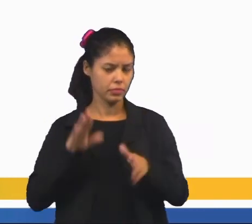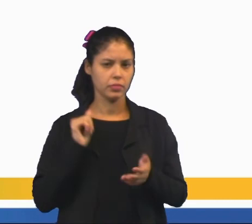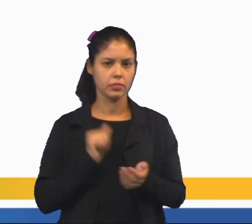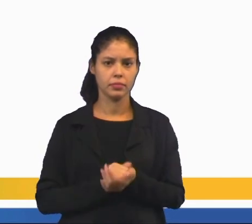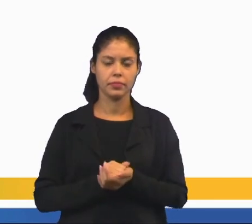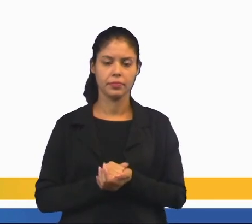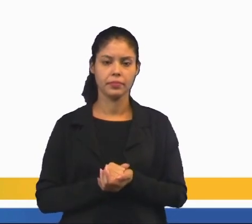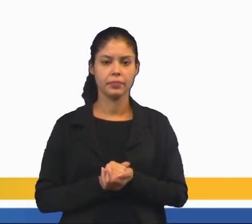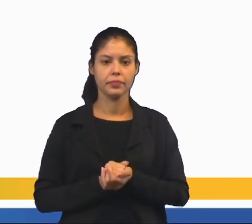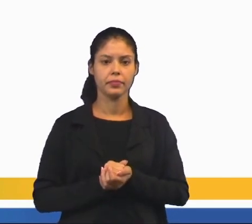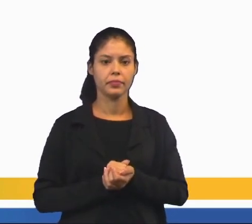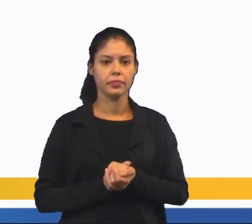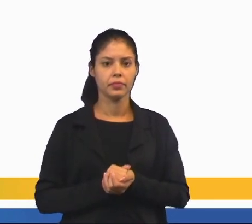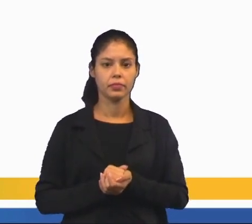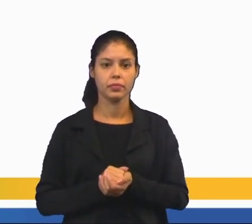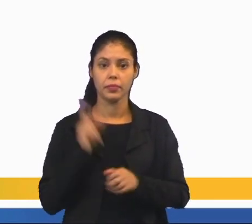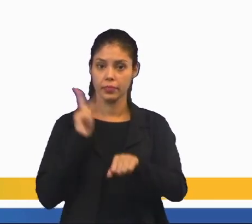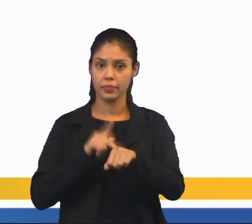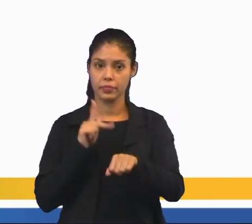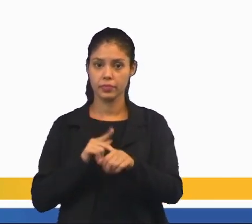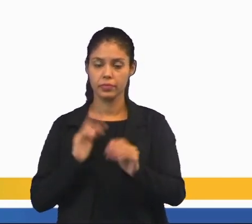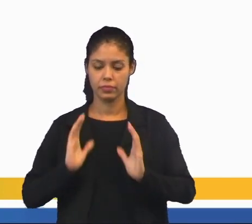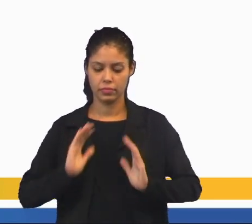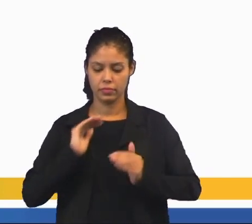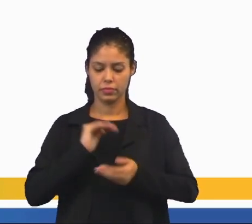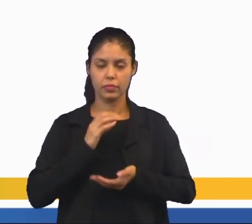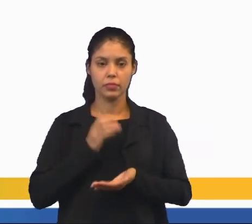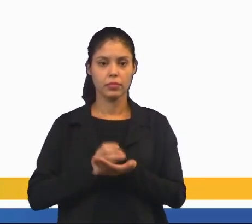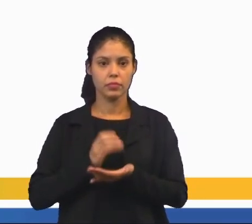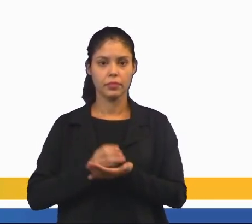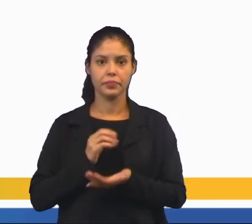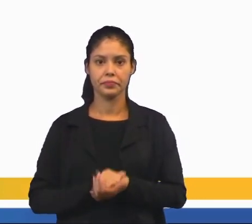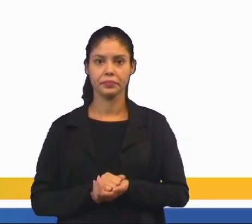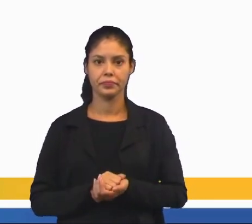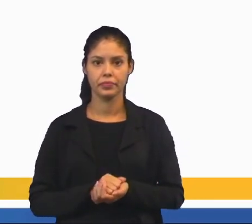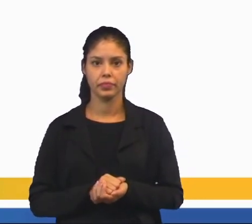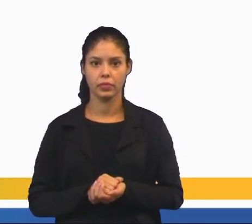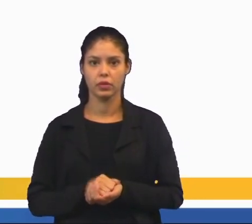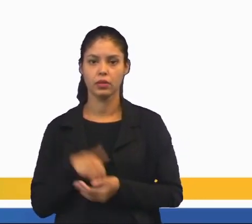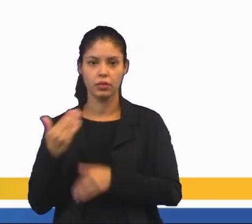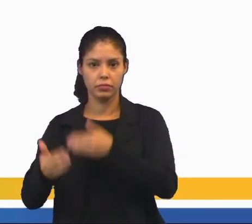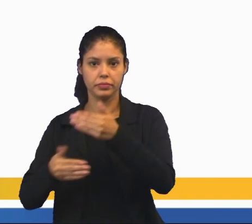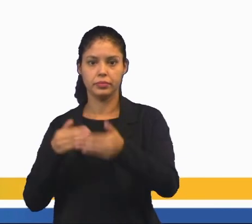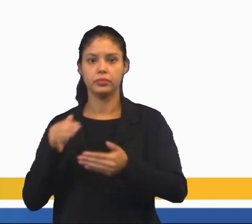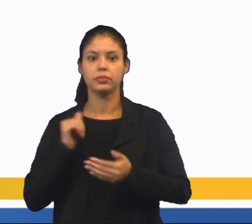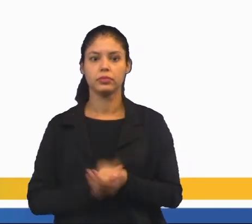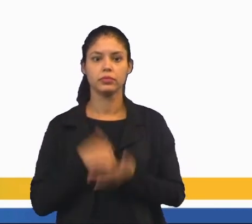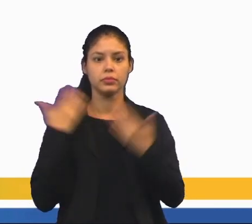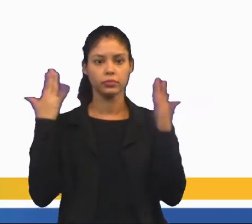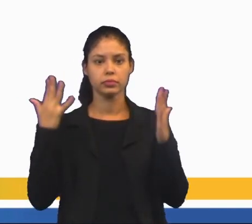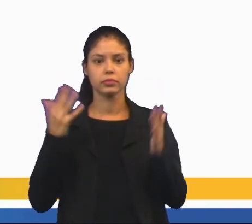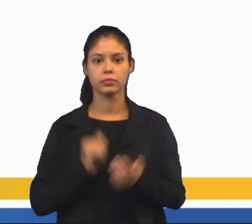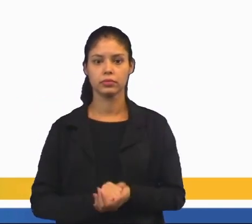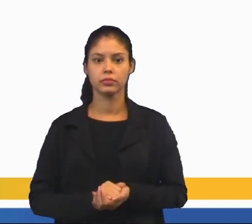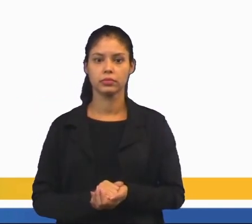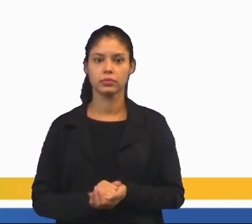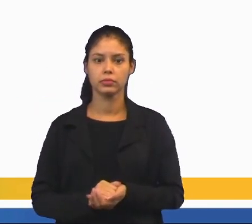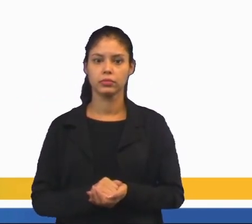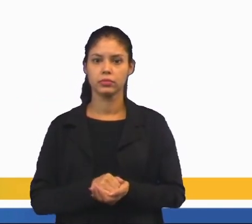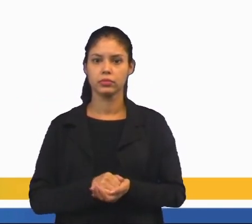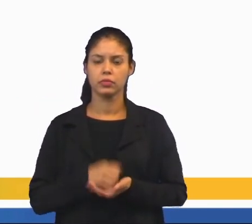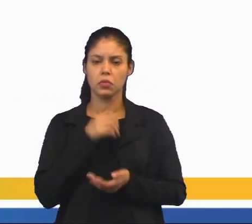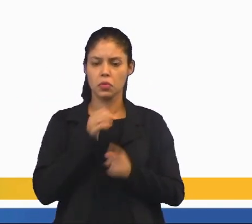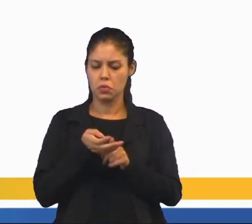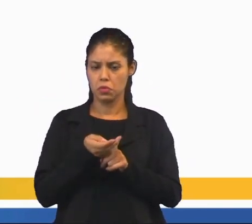também em copos de vidros. E aí? Ele será processados, parabéns. E o salgadinho